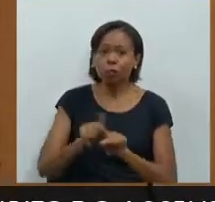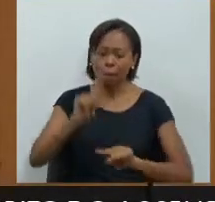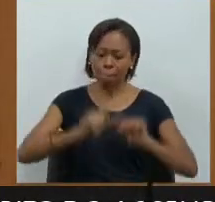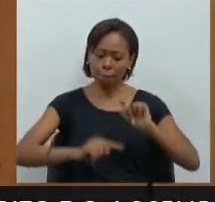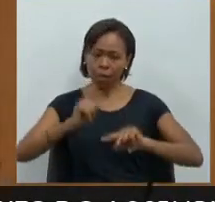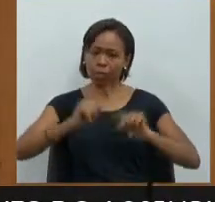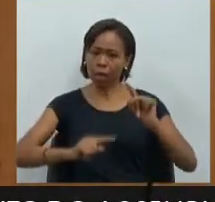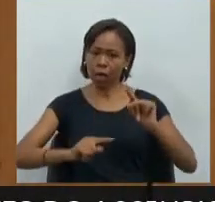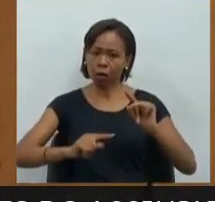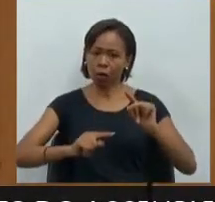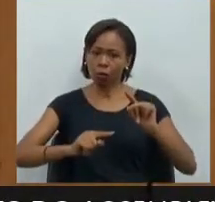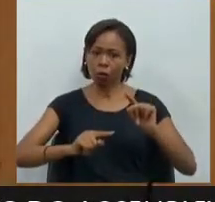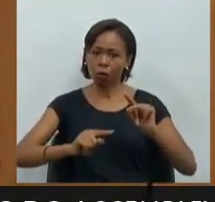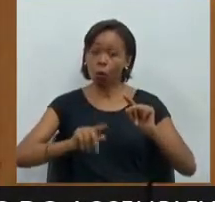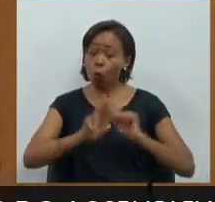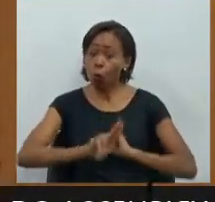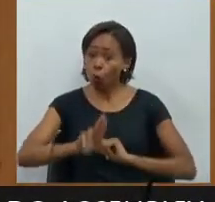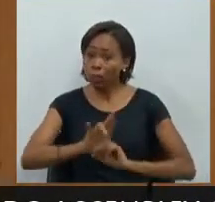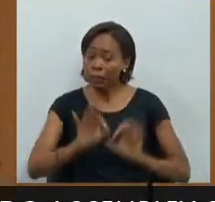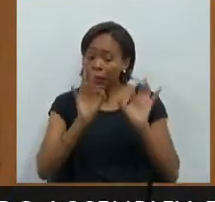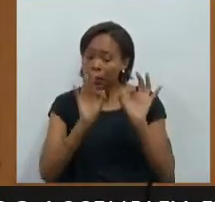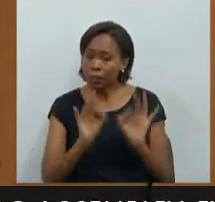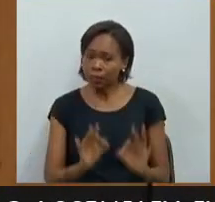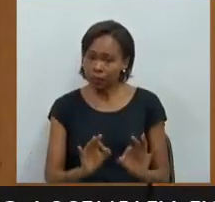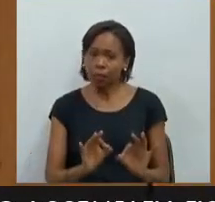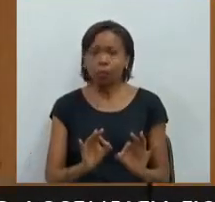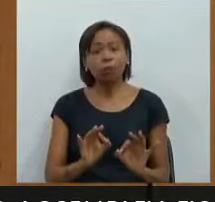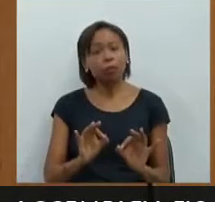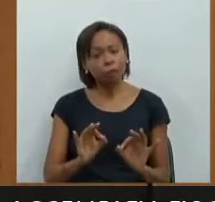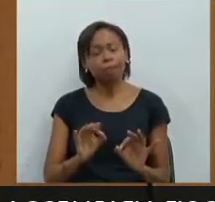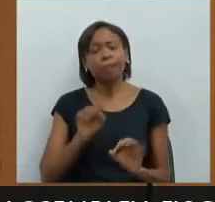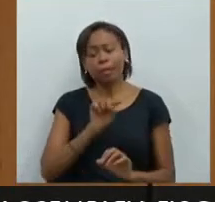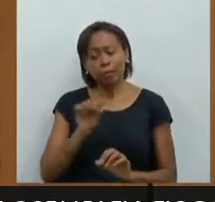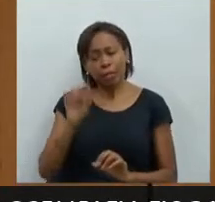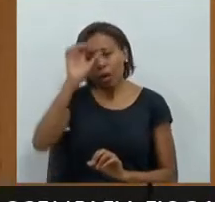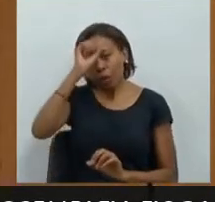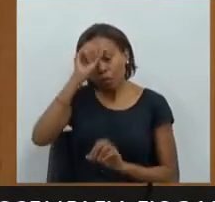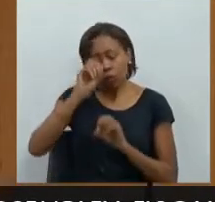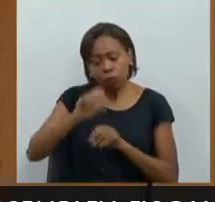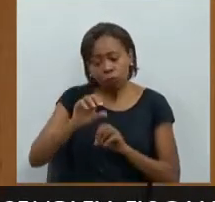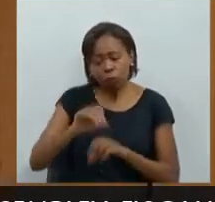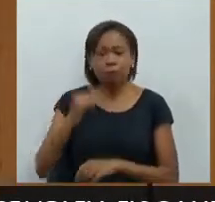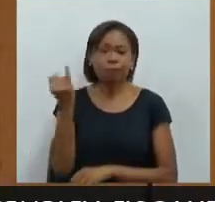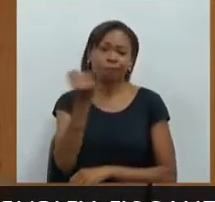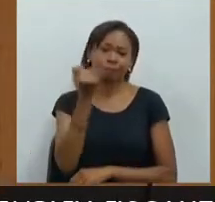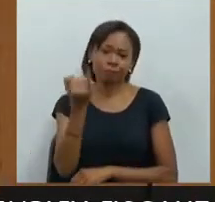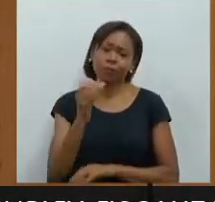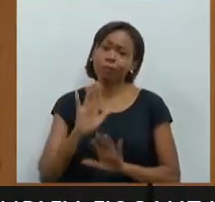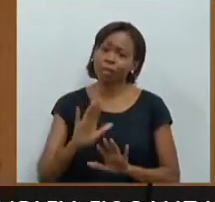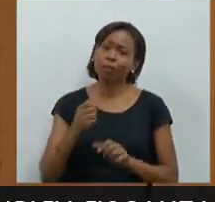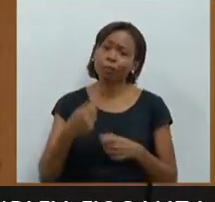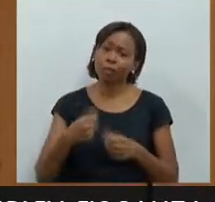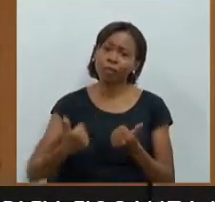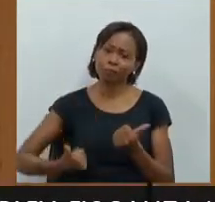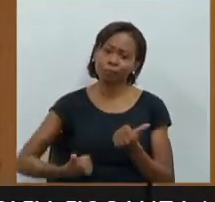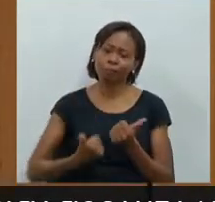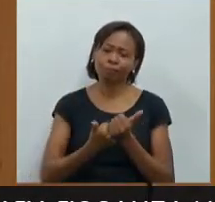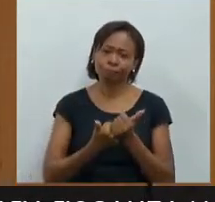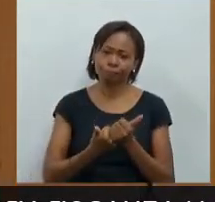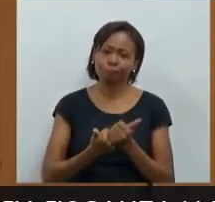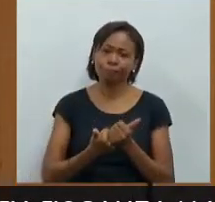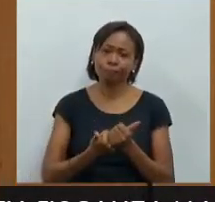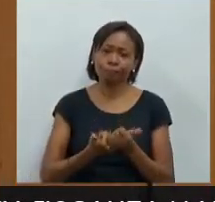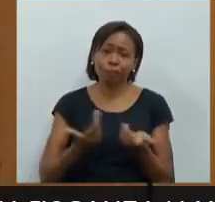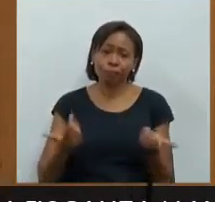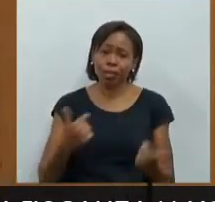ninguém. Né? Isso tudo é muito importante. Então, a gente precisa de uma rede de apoio, porque eu me